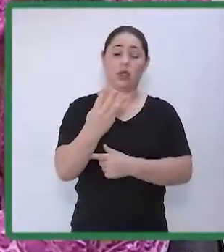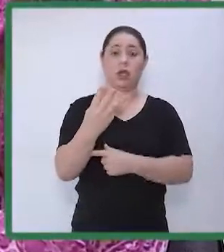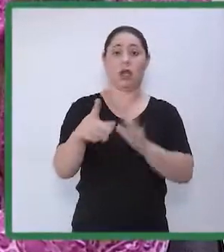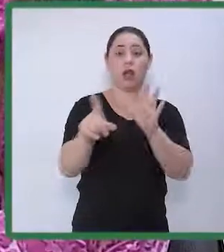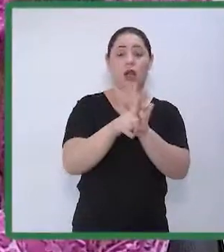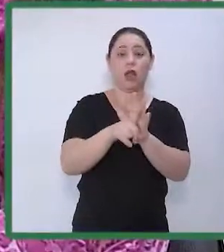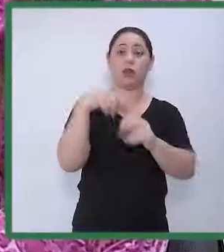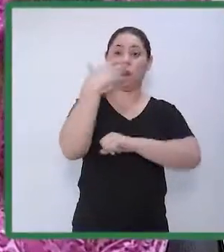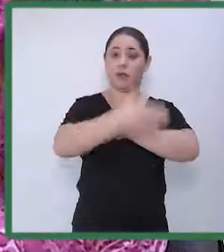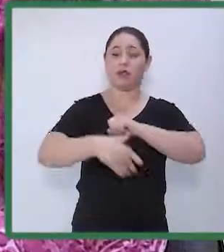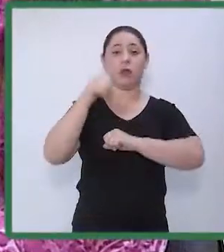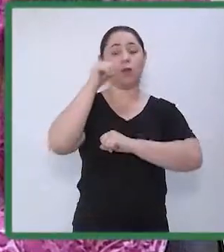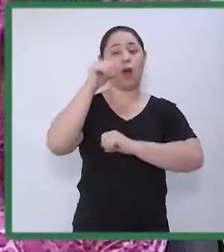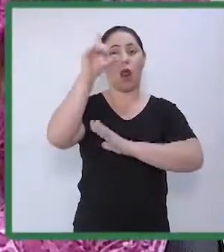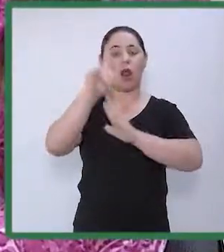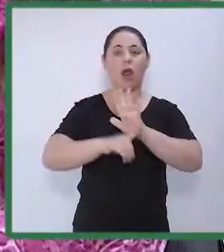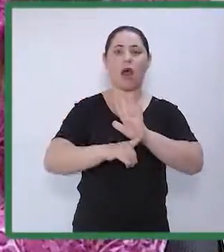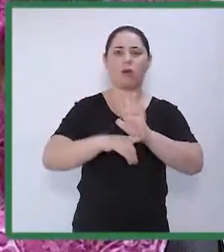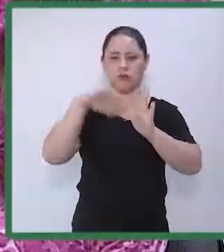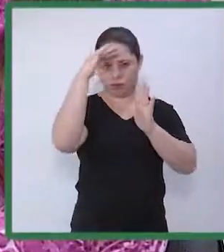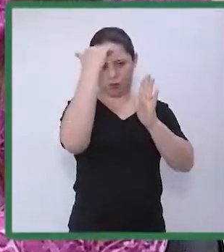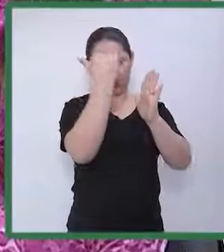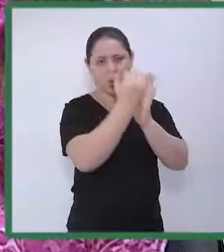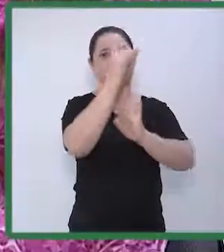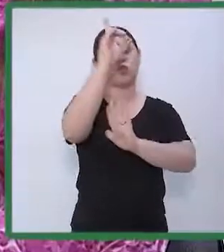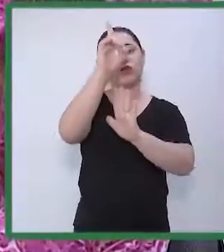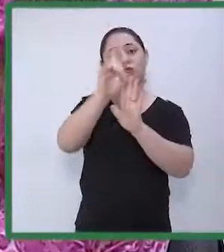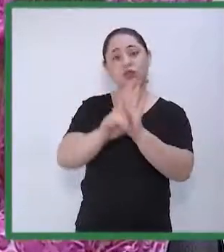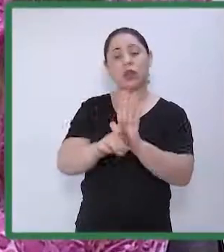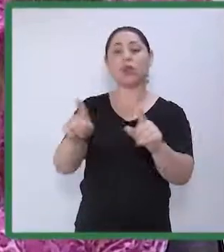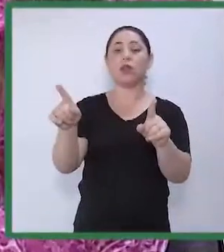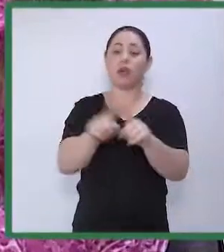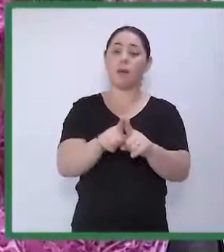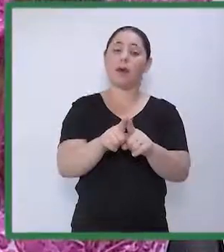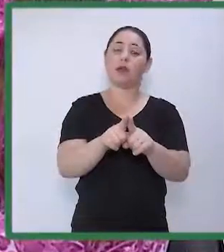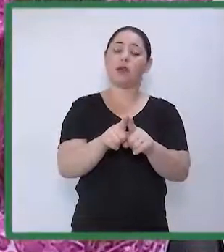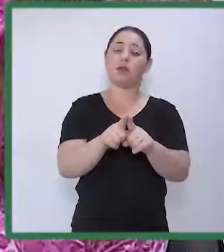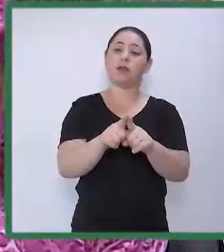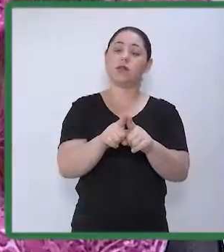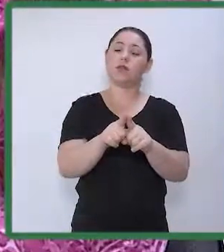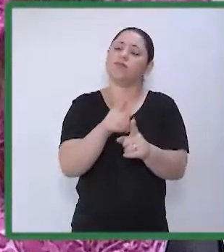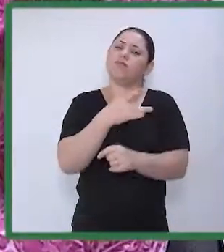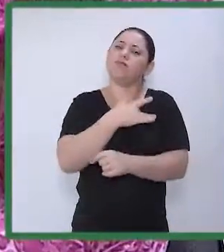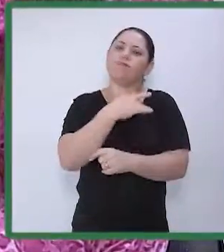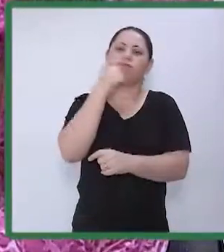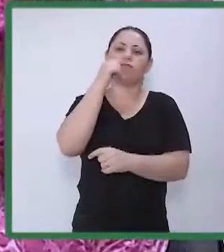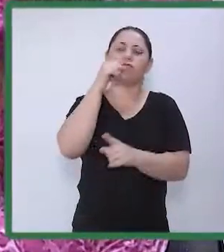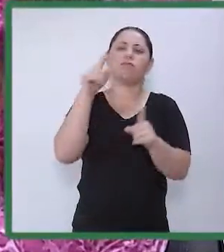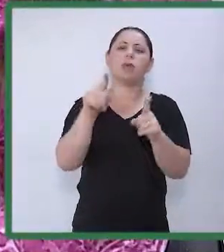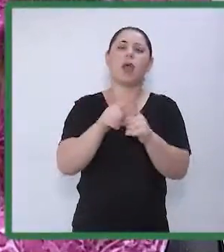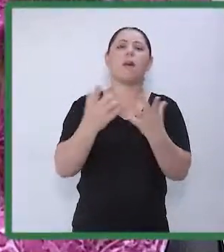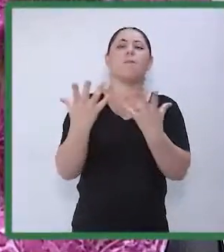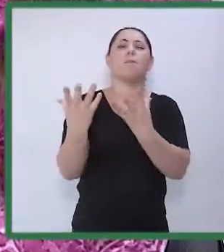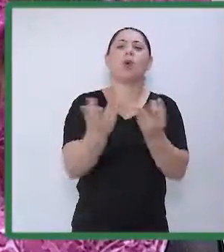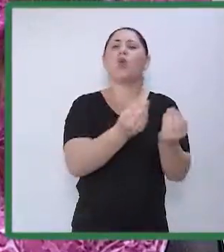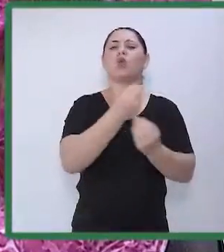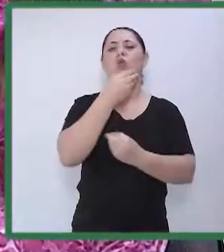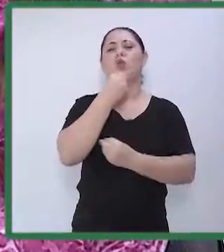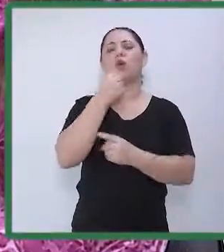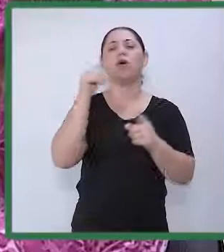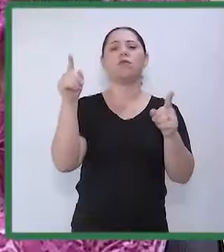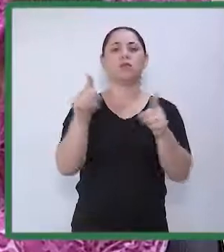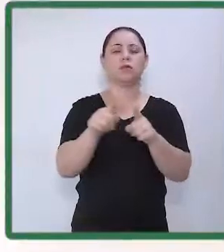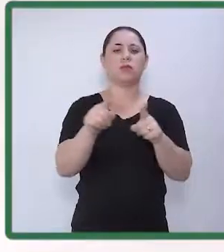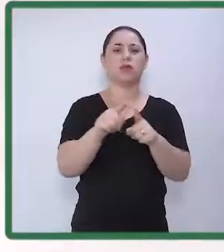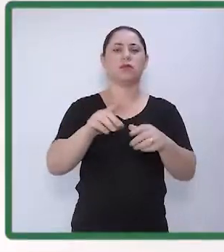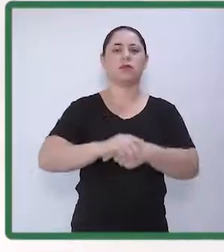das mulheres e que fazem lembrar e respeitar os direitos e essa sensibilidade feminina e também de muitos homens que